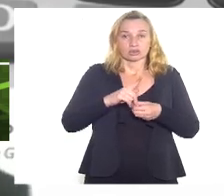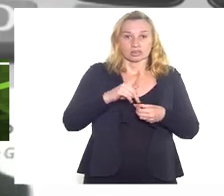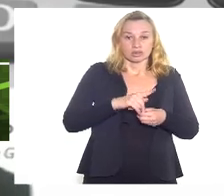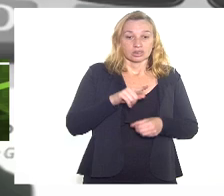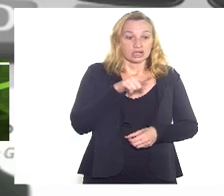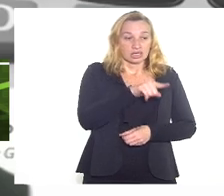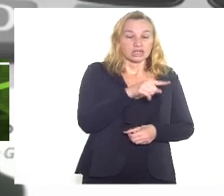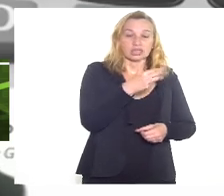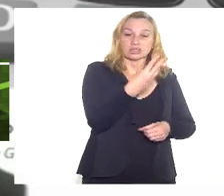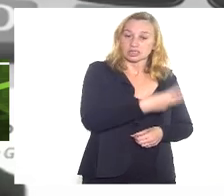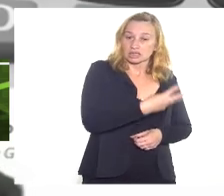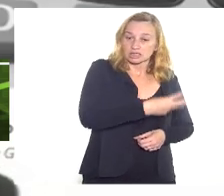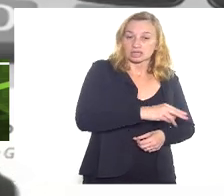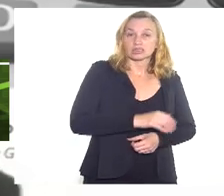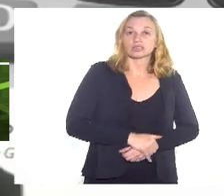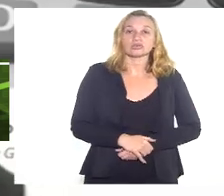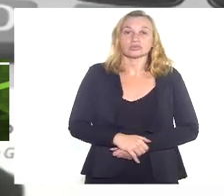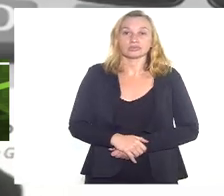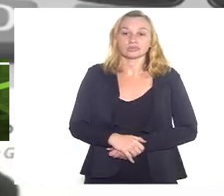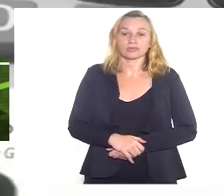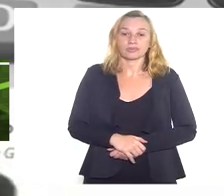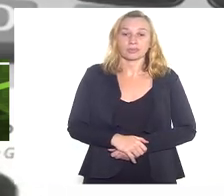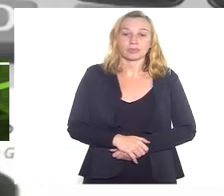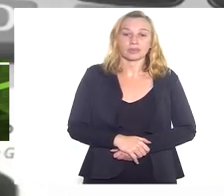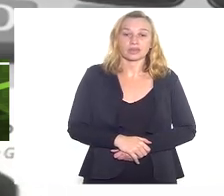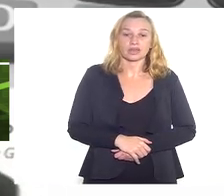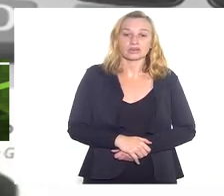este terceiro